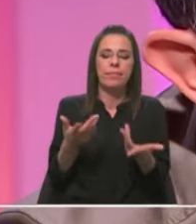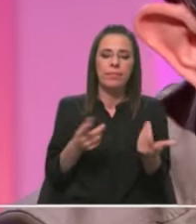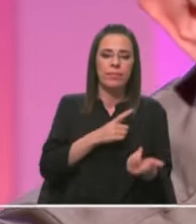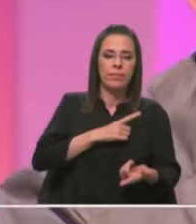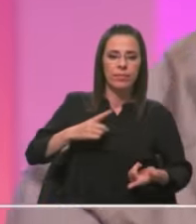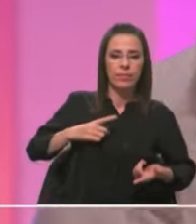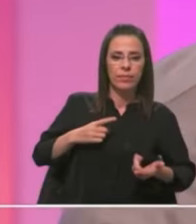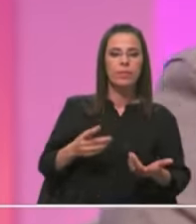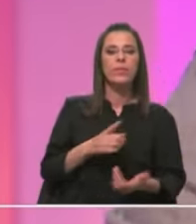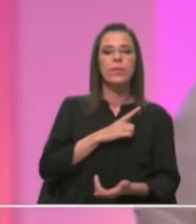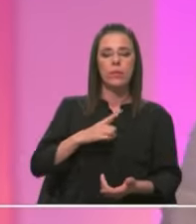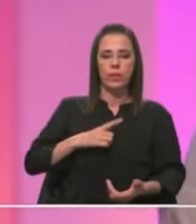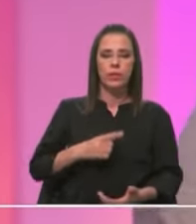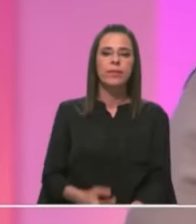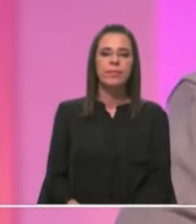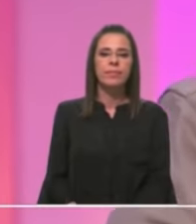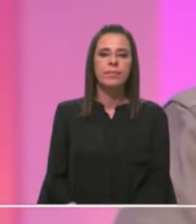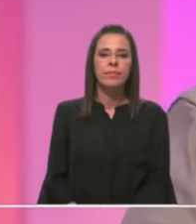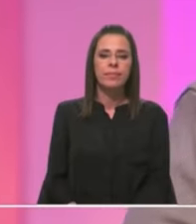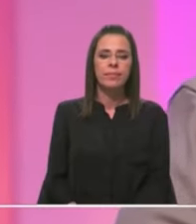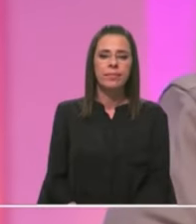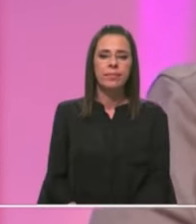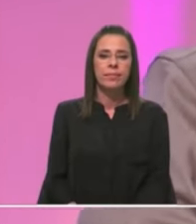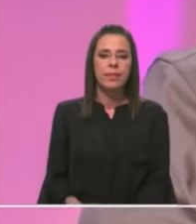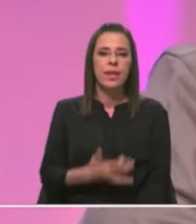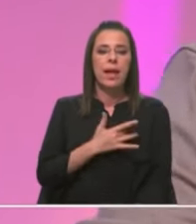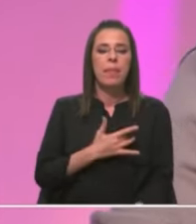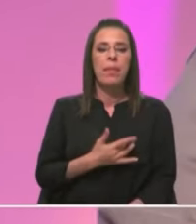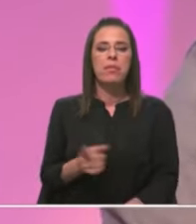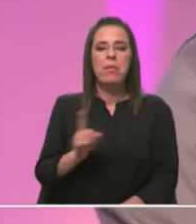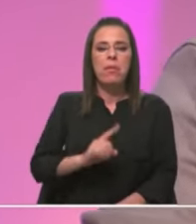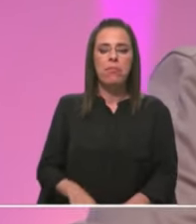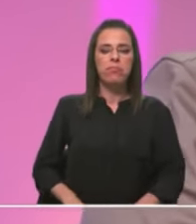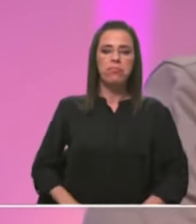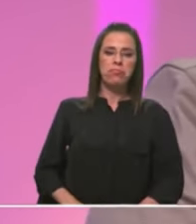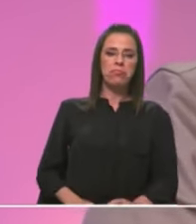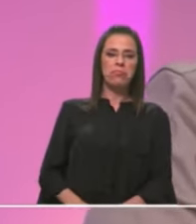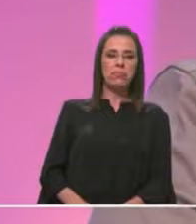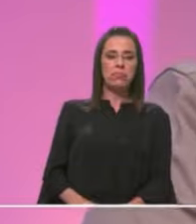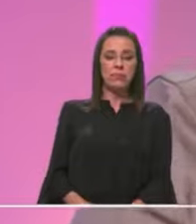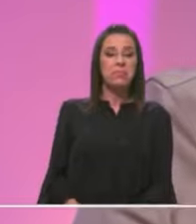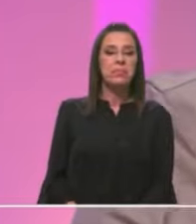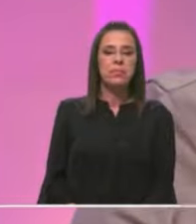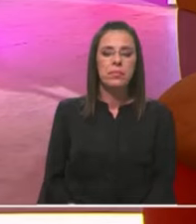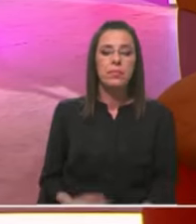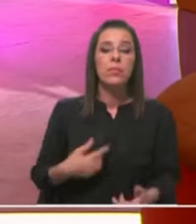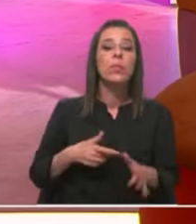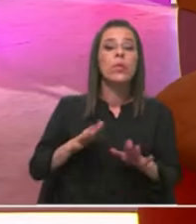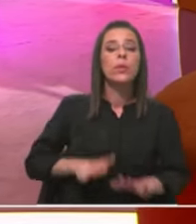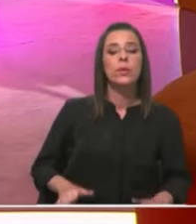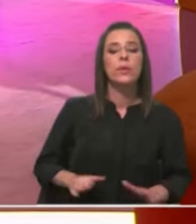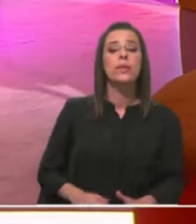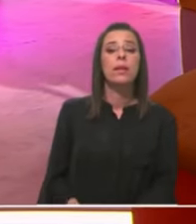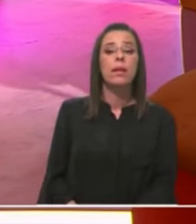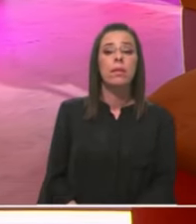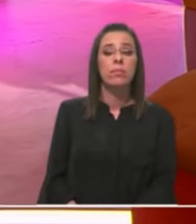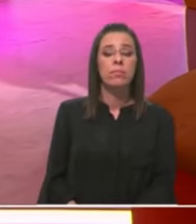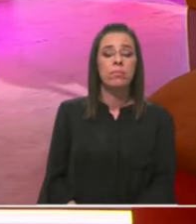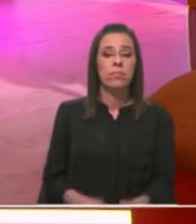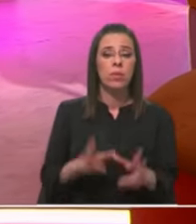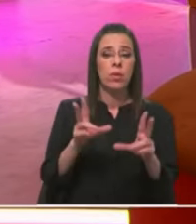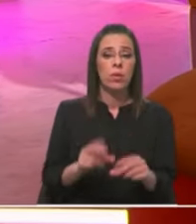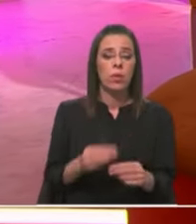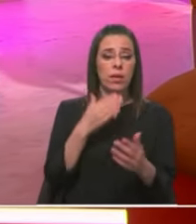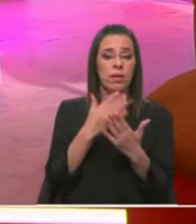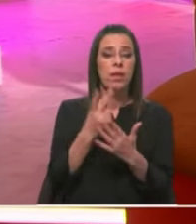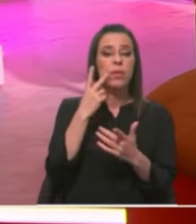solteiro solteiro solteiro apaixonado não não tou tou sossegado Hum isso é coisa que nunca serás na